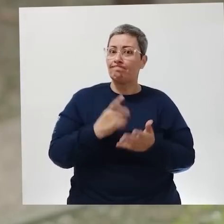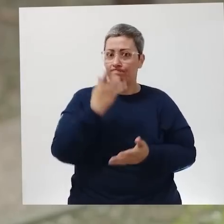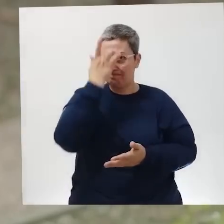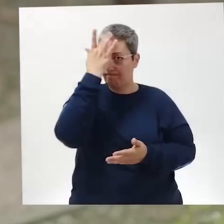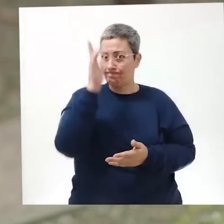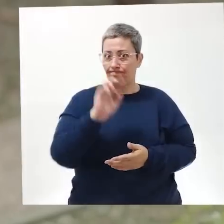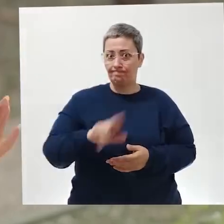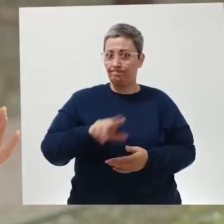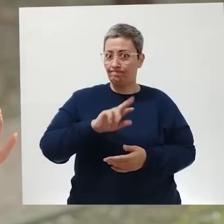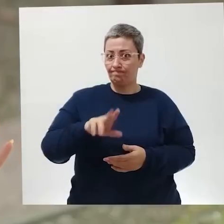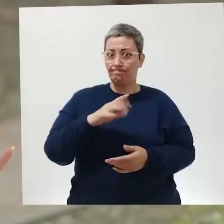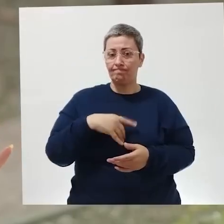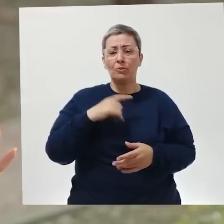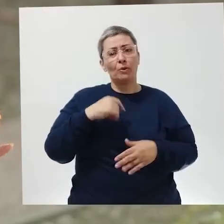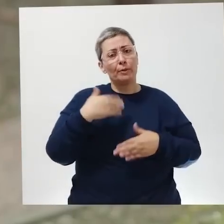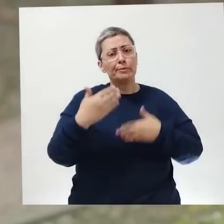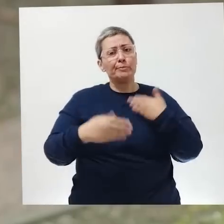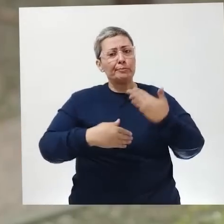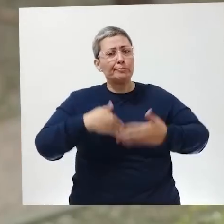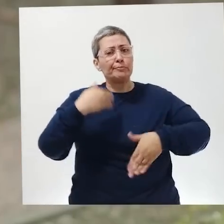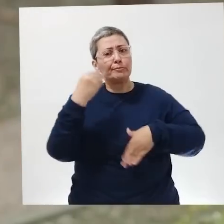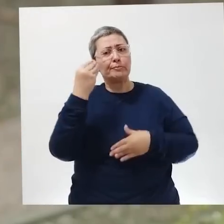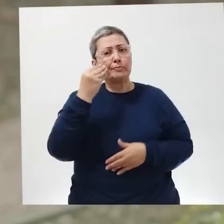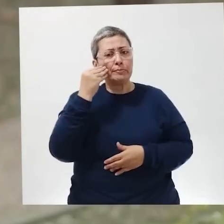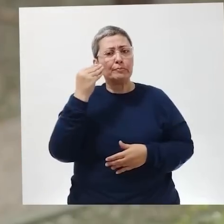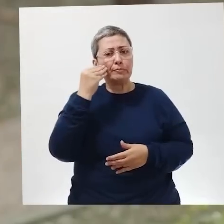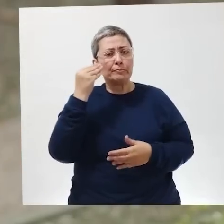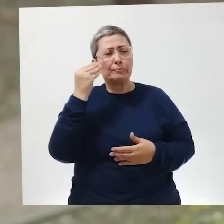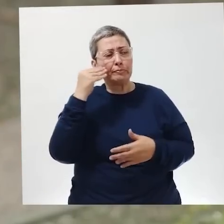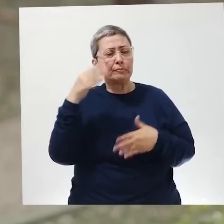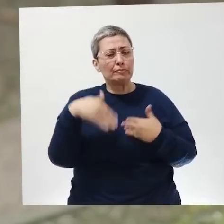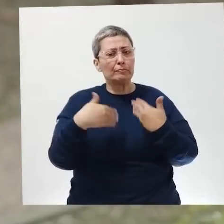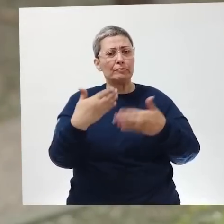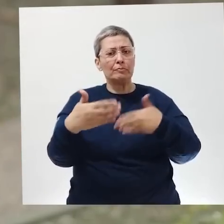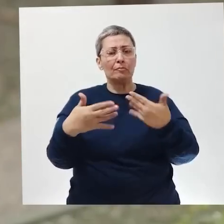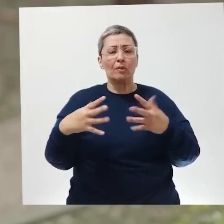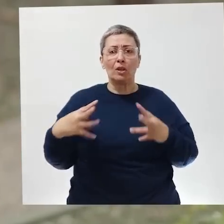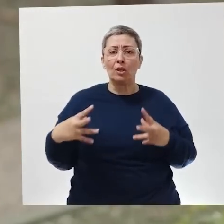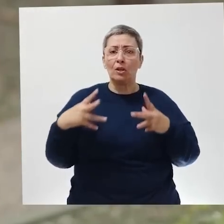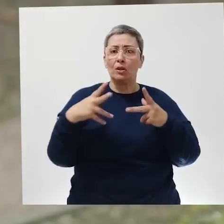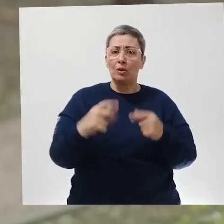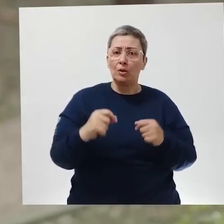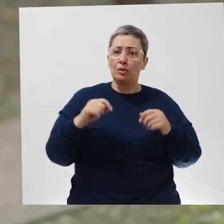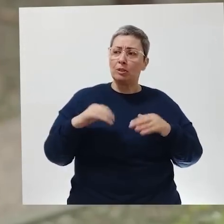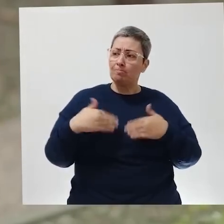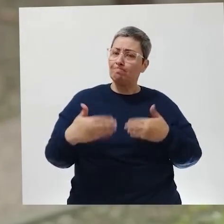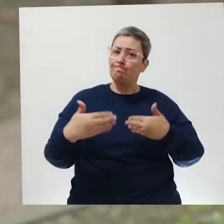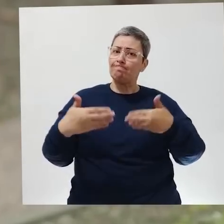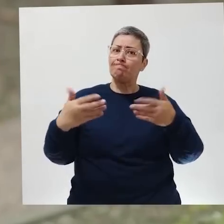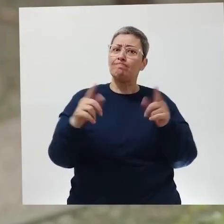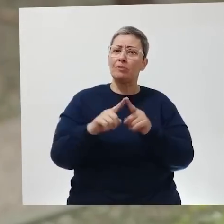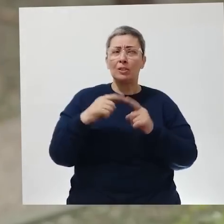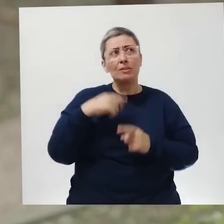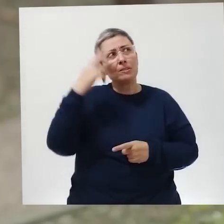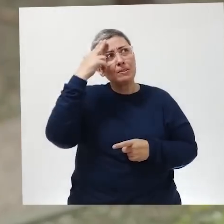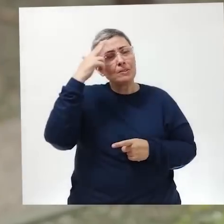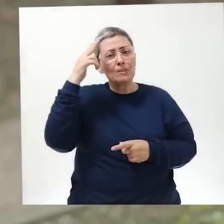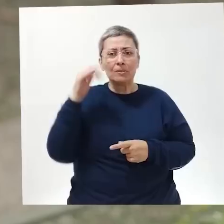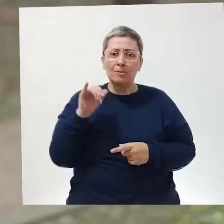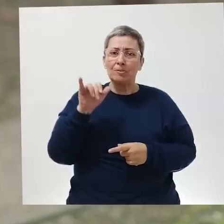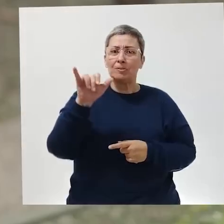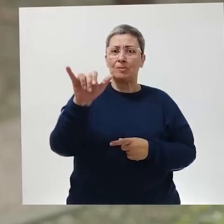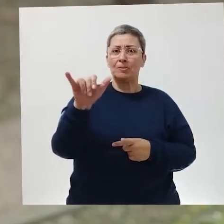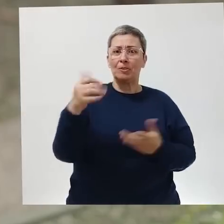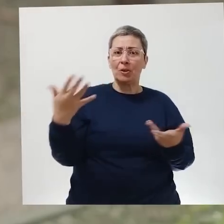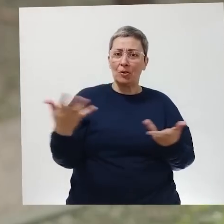uma realidade não foi fácil. Passou por muitos experimentos e diversas tentativas, todas elas impulsionadas